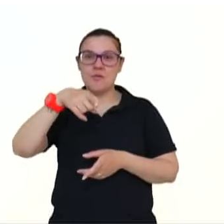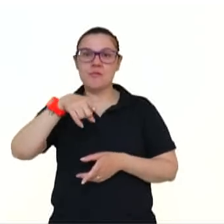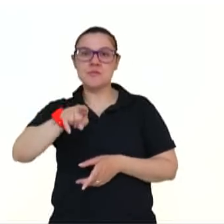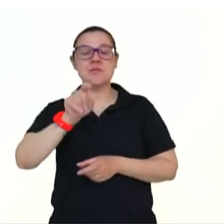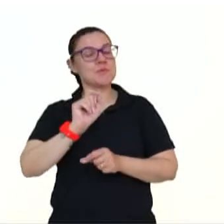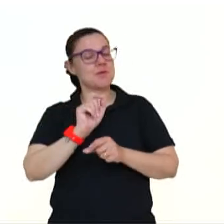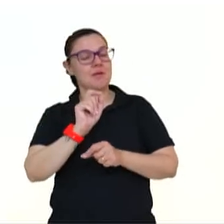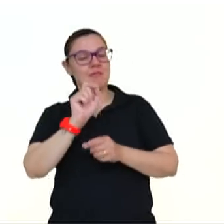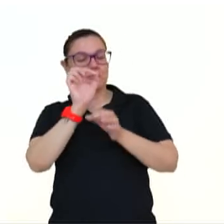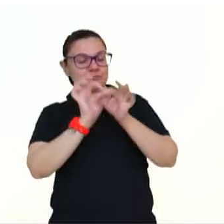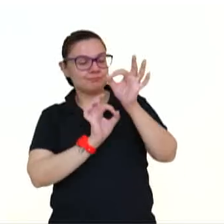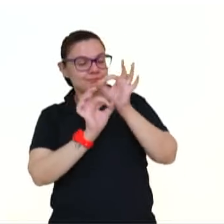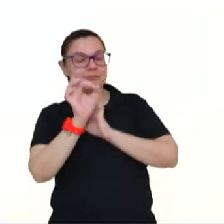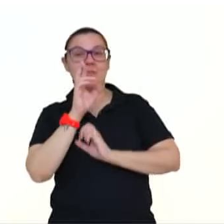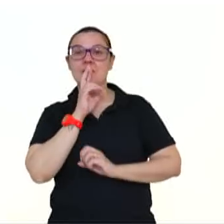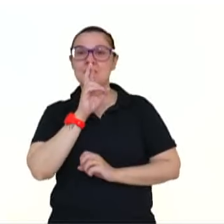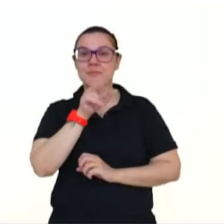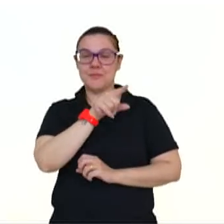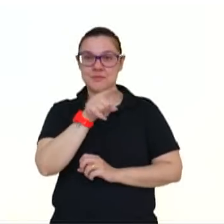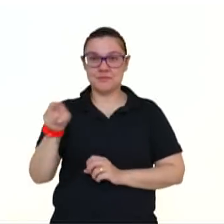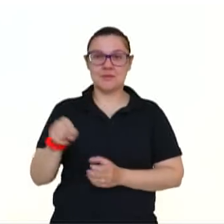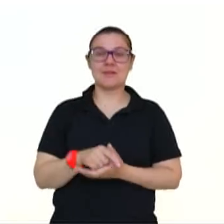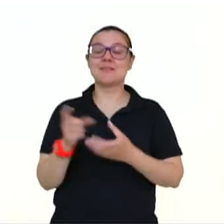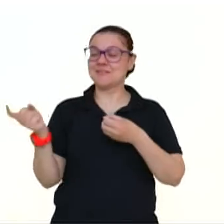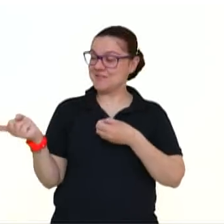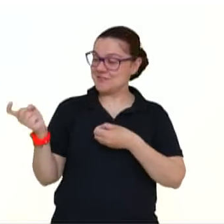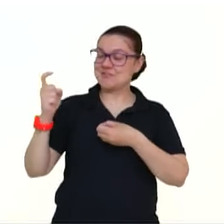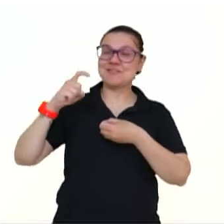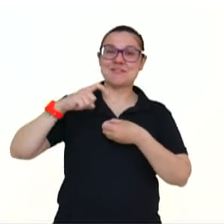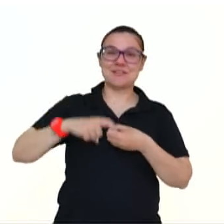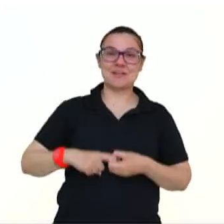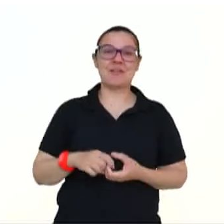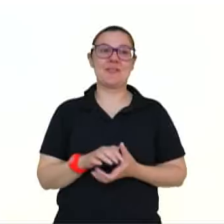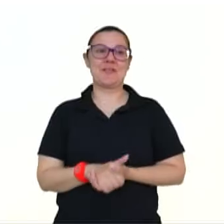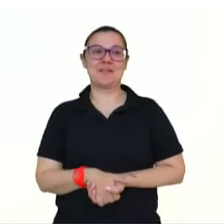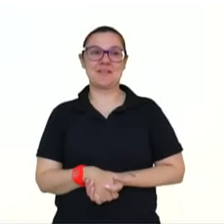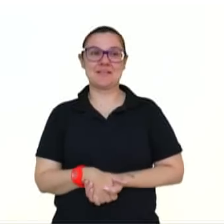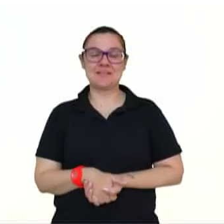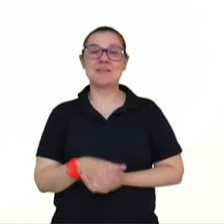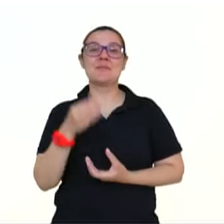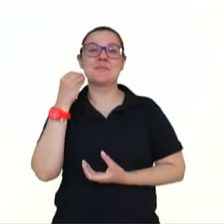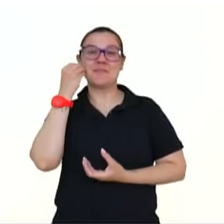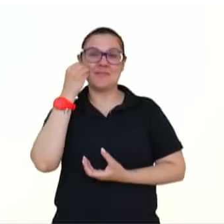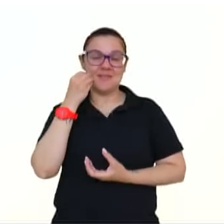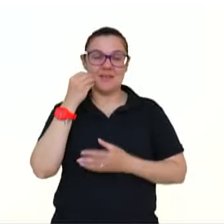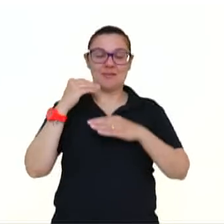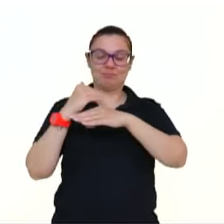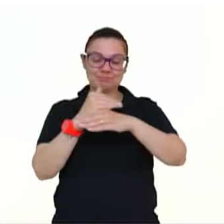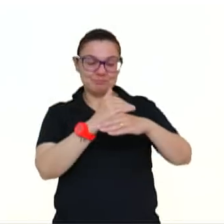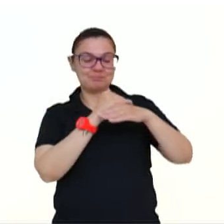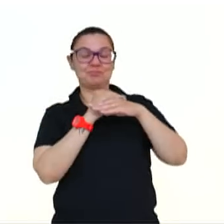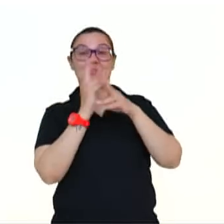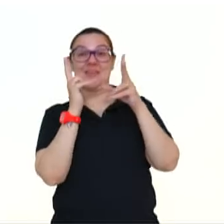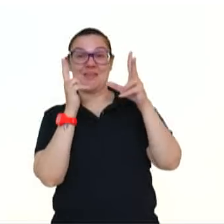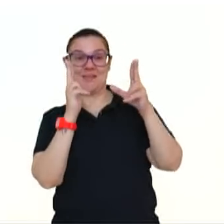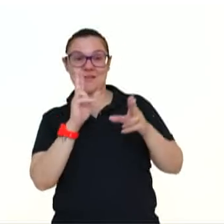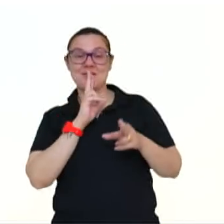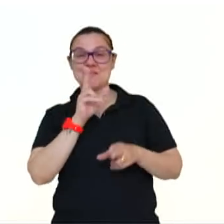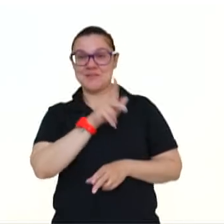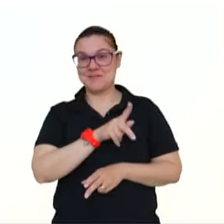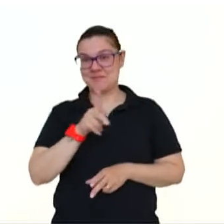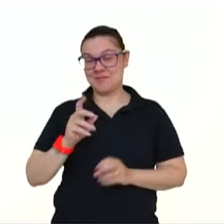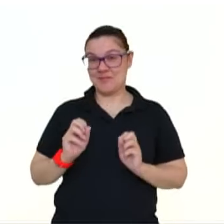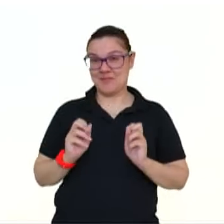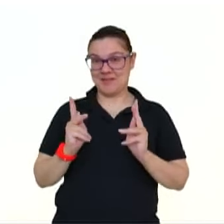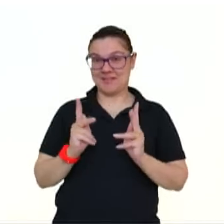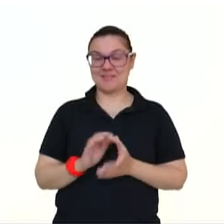ali a resposta de vocês e já retornamos para tentar alinhar a sua resposta com a resposta da